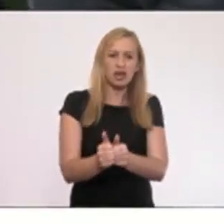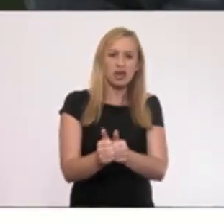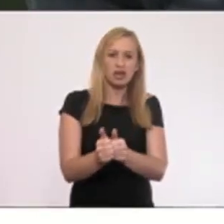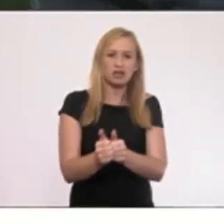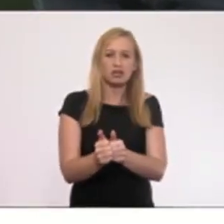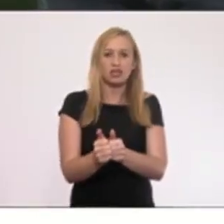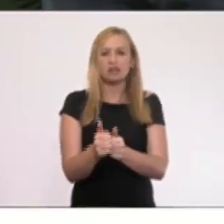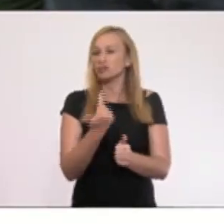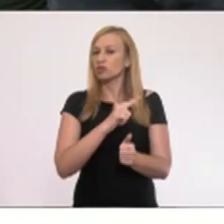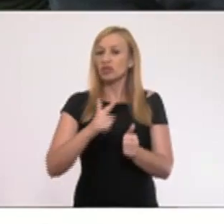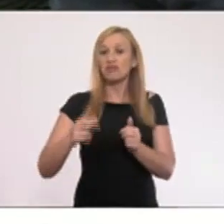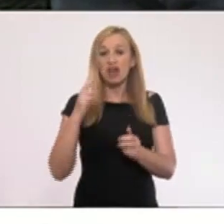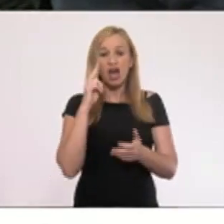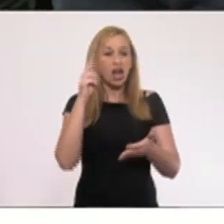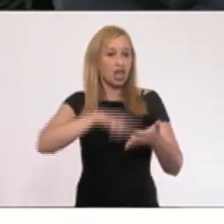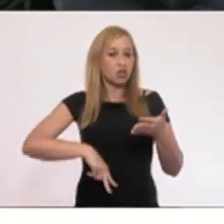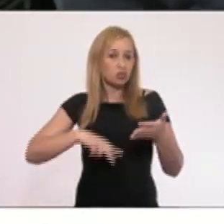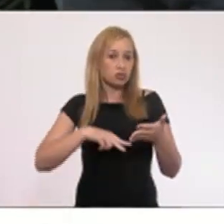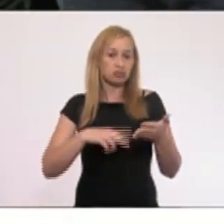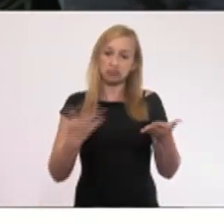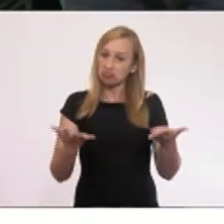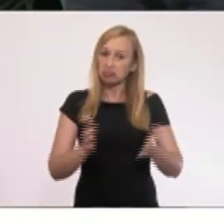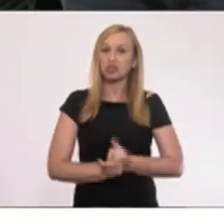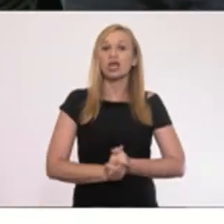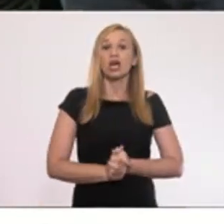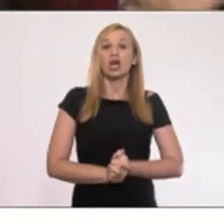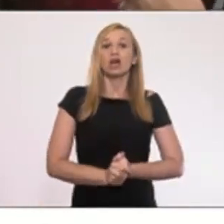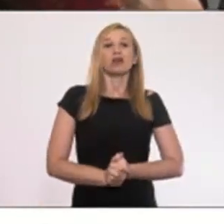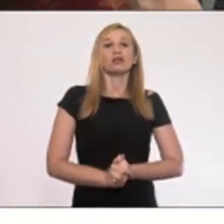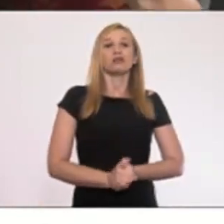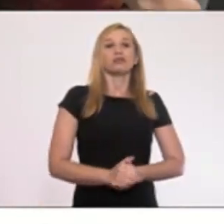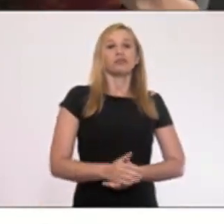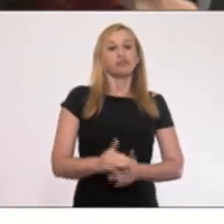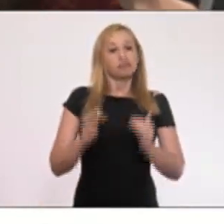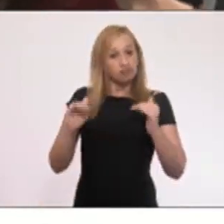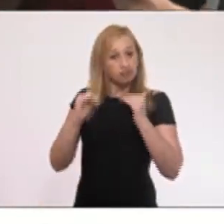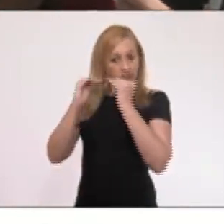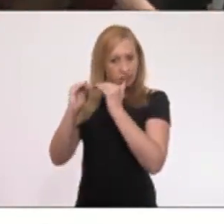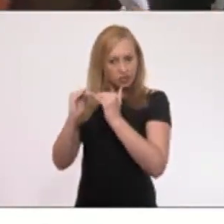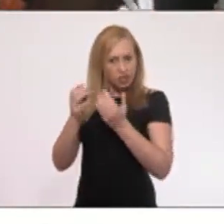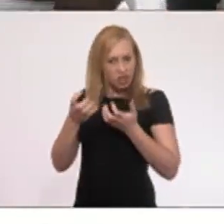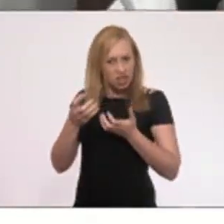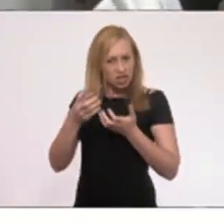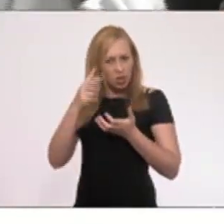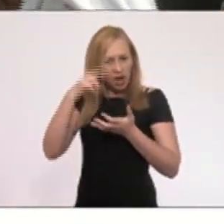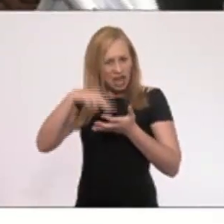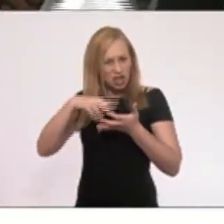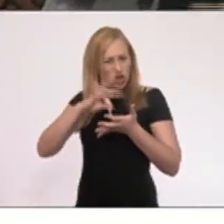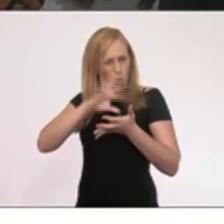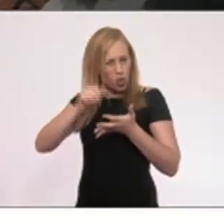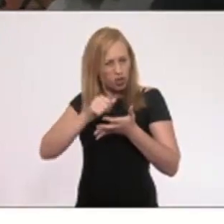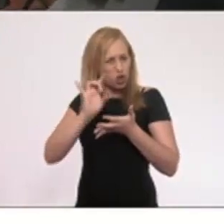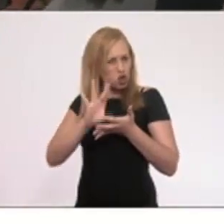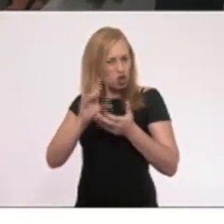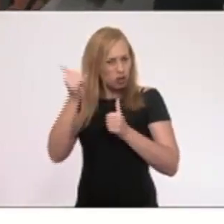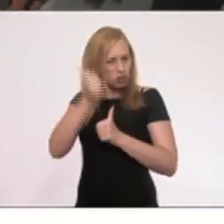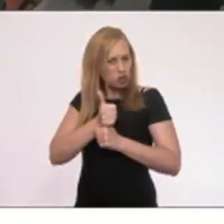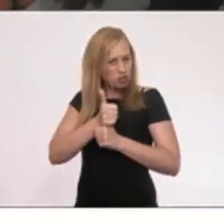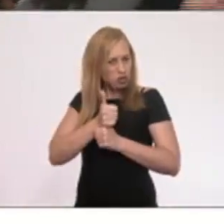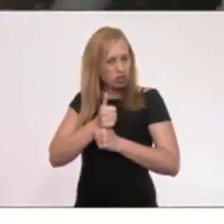sem a leitura do mesmo. Vossa Excelência, gostaria que eu lesse todas as emendas ou apenas os